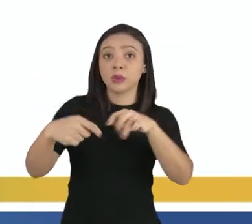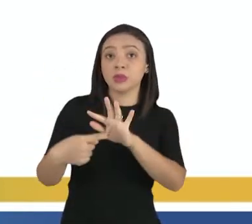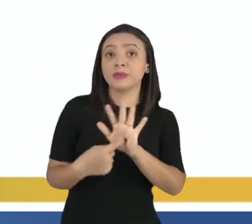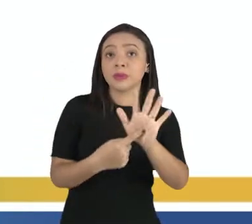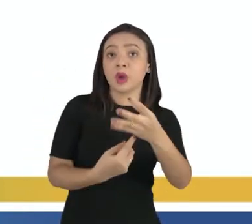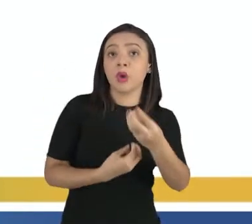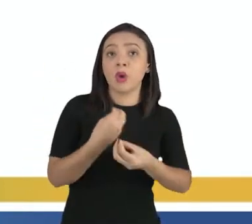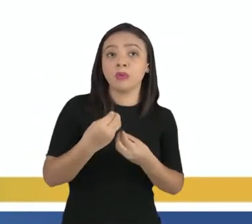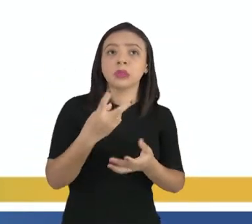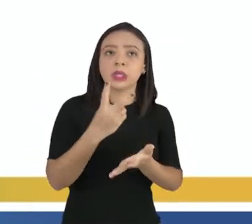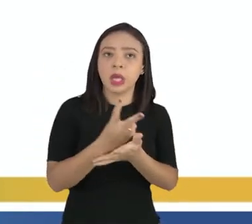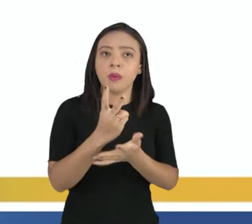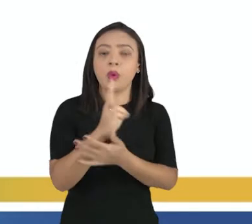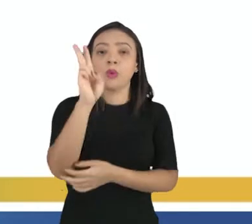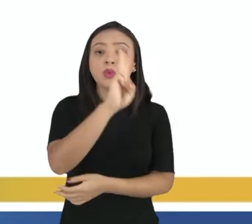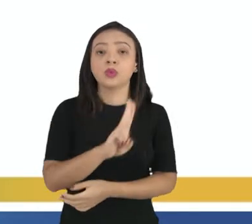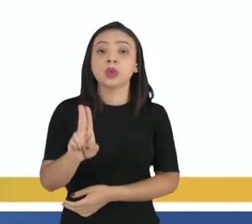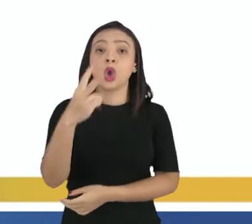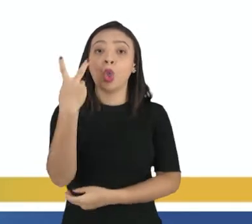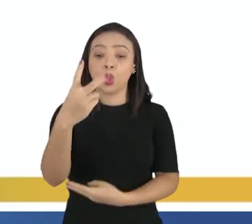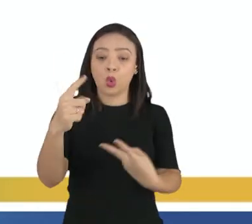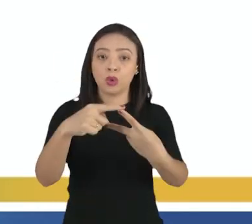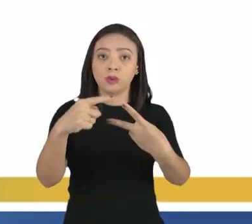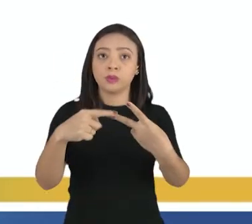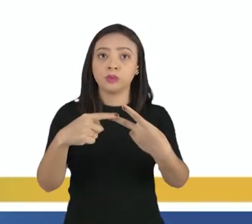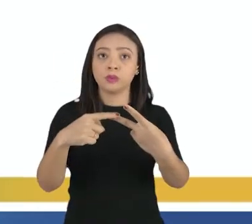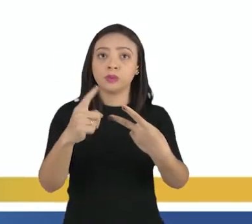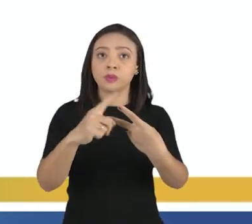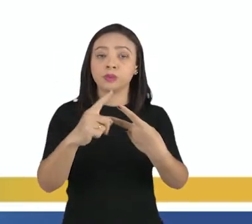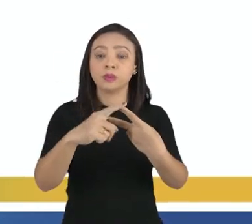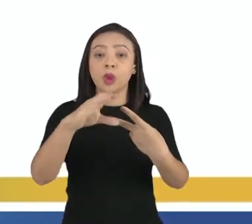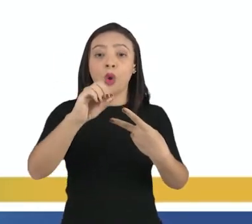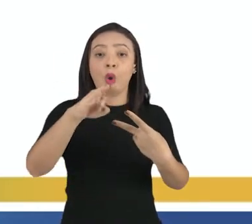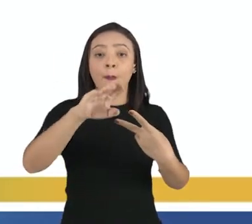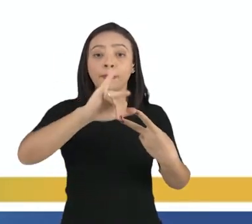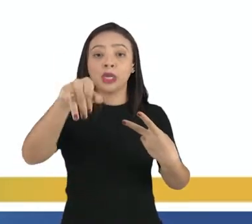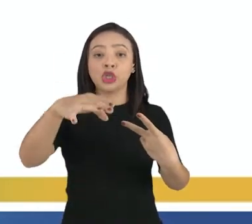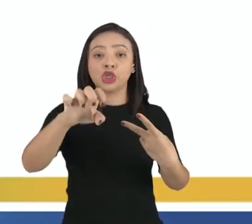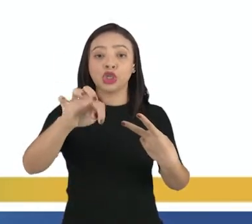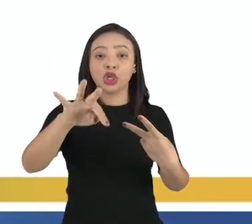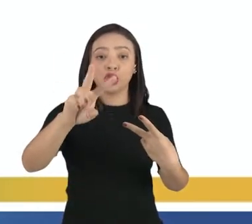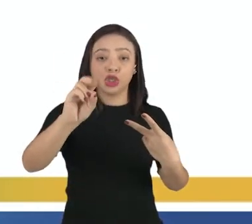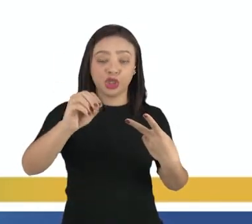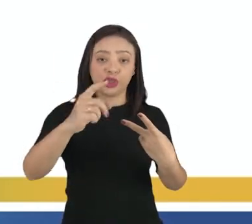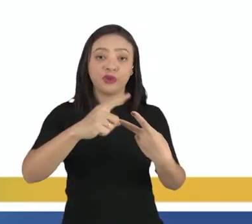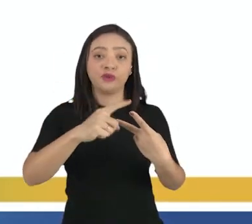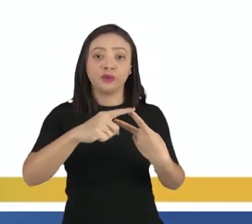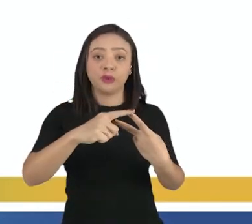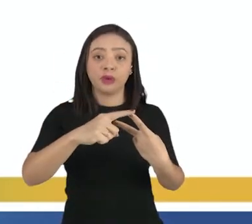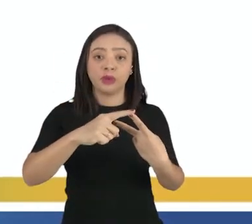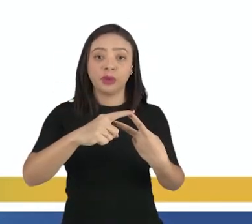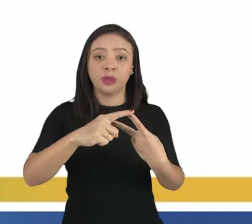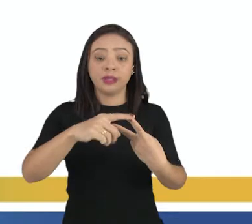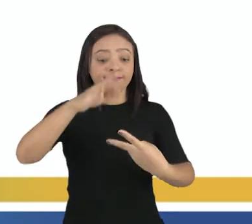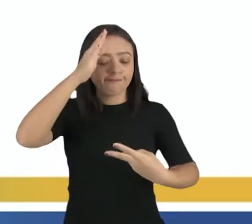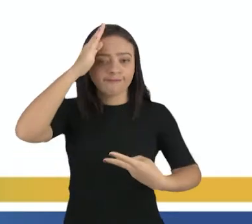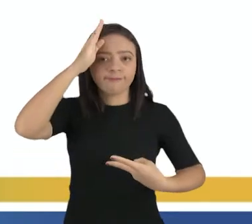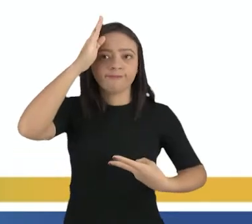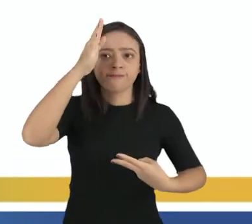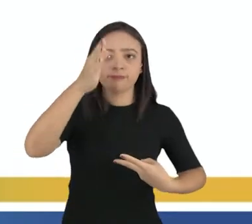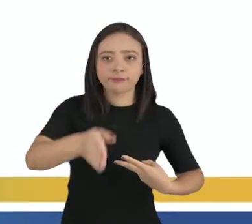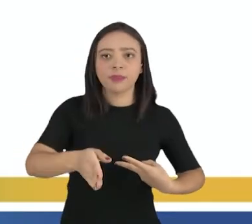retratada apoiando-se sobre 2 as pistas o objetivo que aquele que ele vai